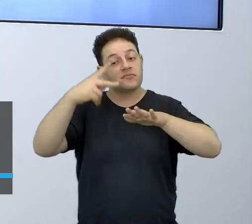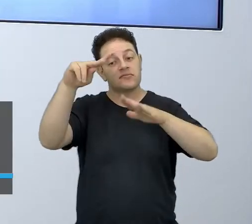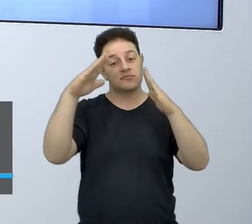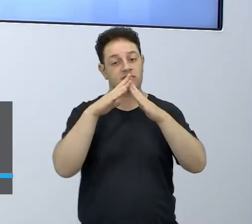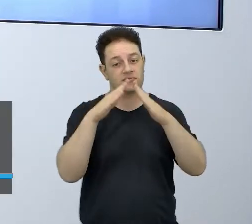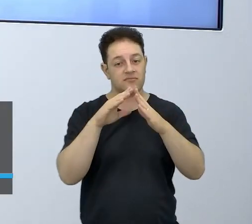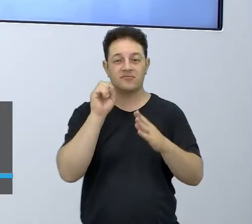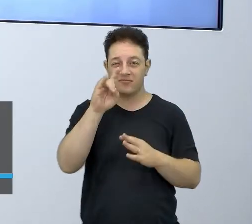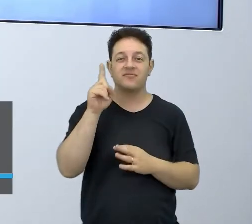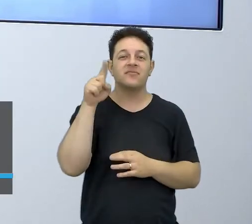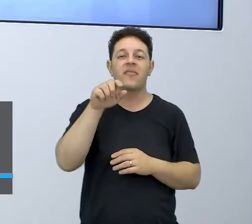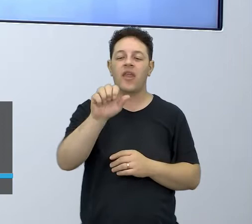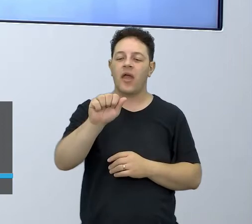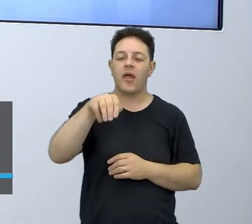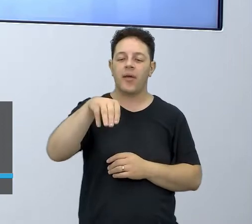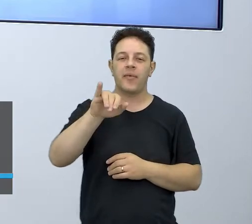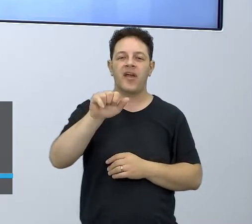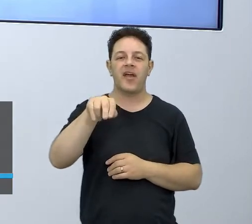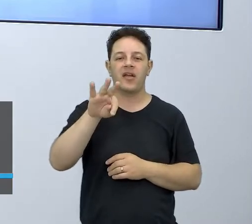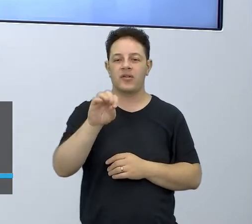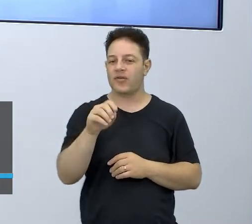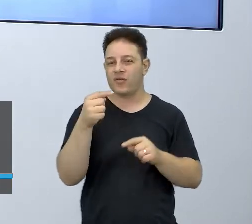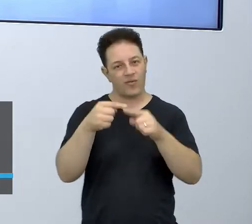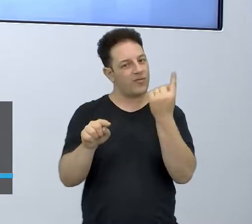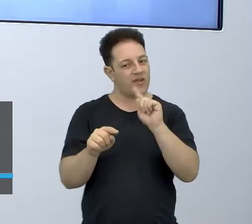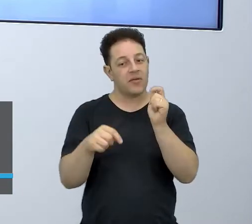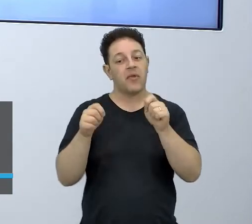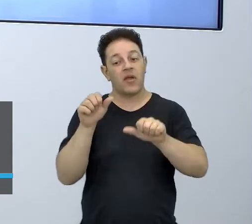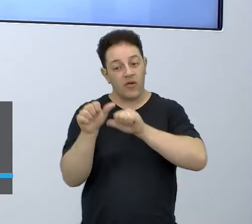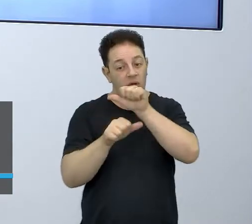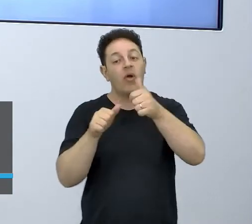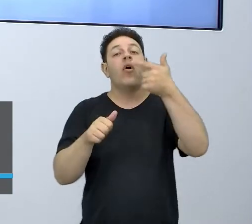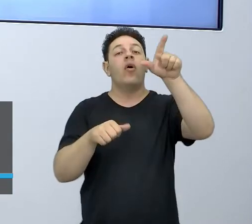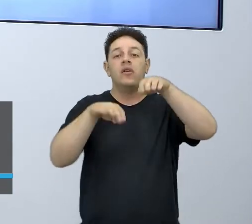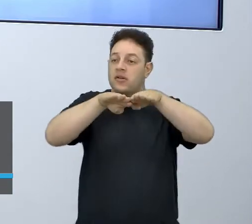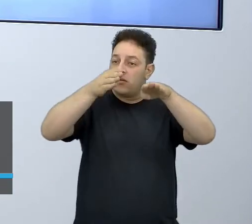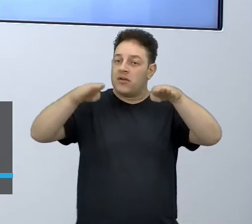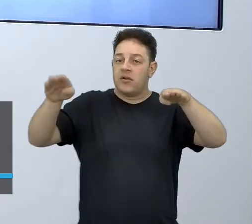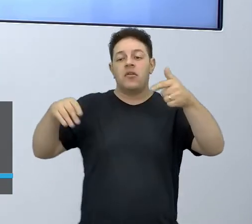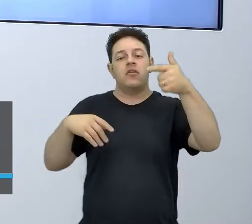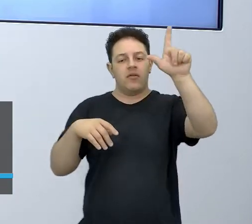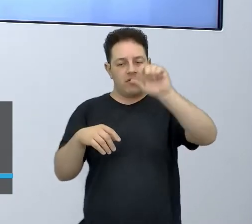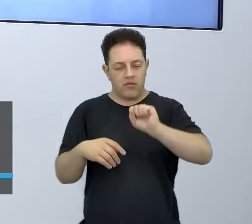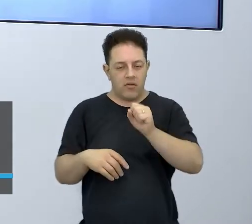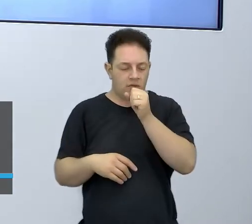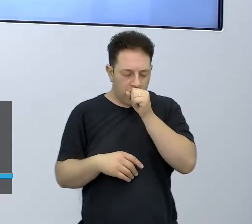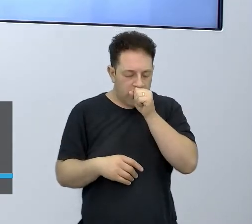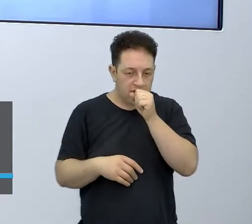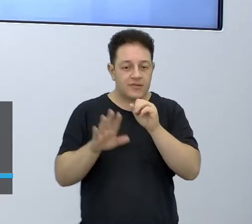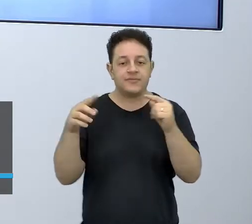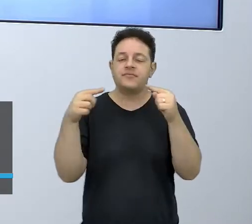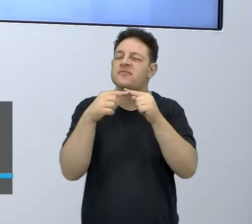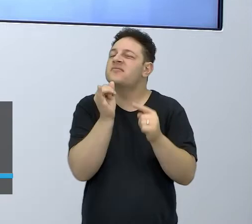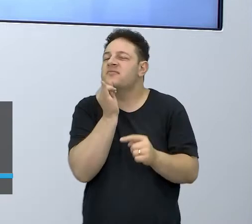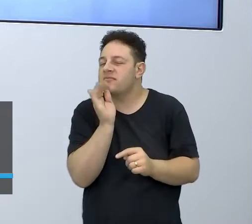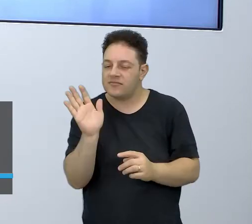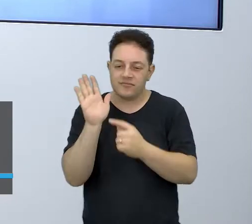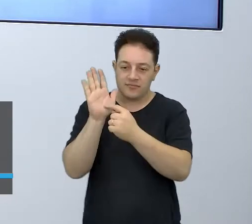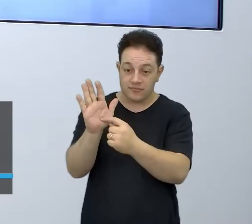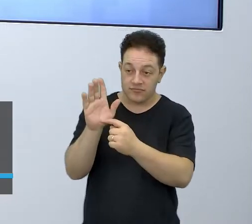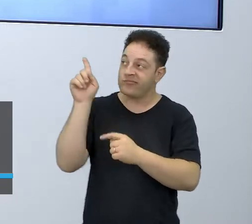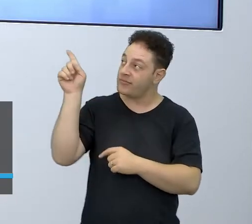você está pensando naquela de amianto, tá? Essa daí ela deveria já ter sido substituída. Mas enfim, ela está representando aqui. Na